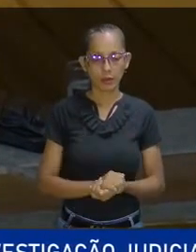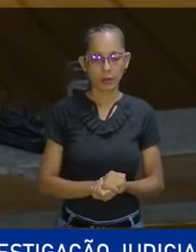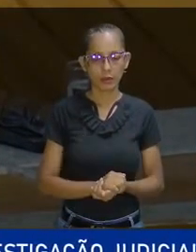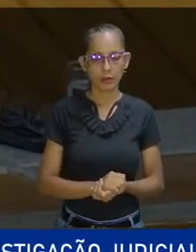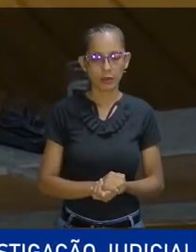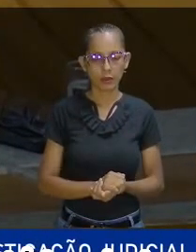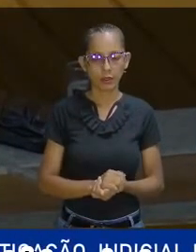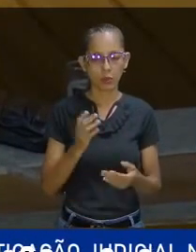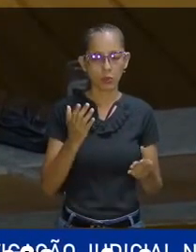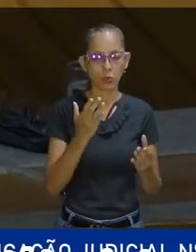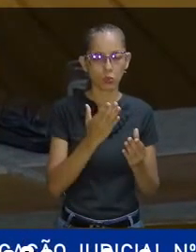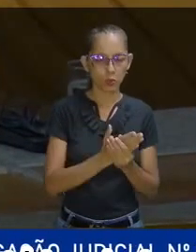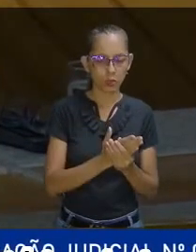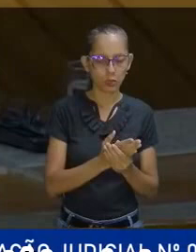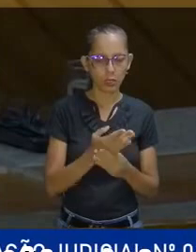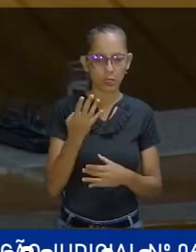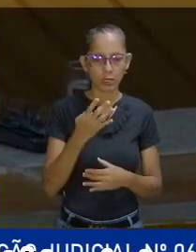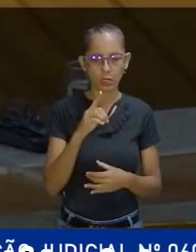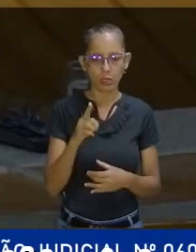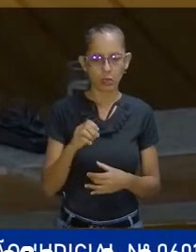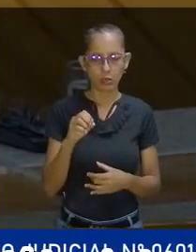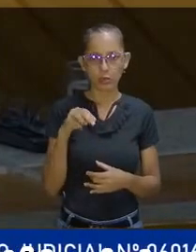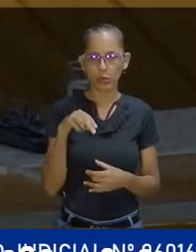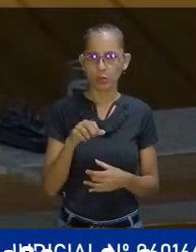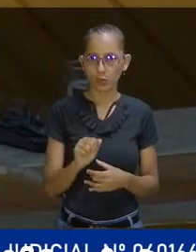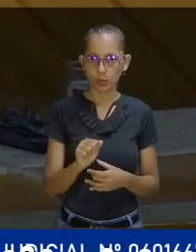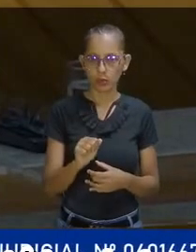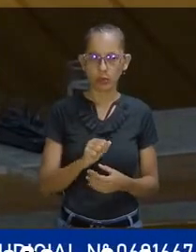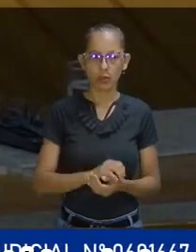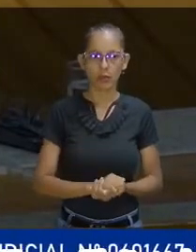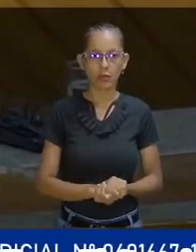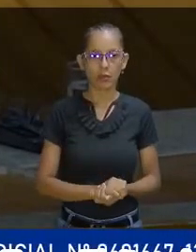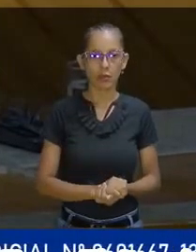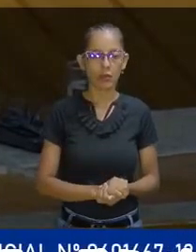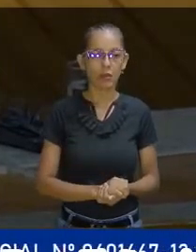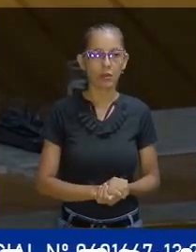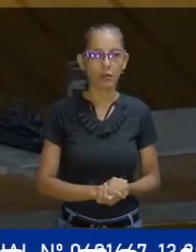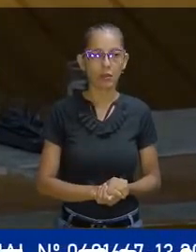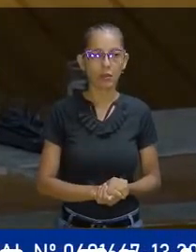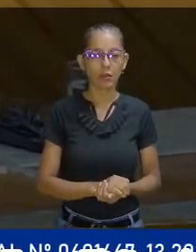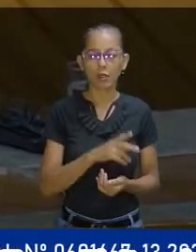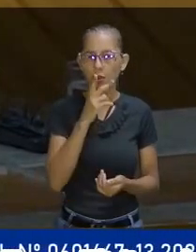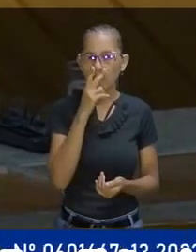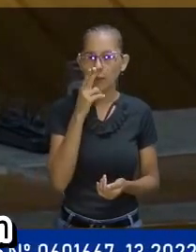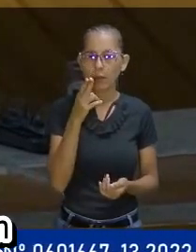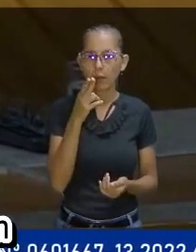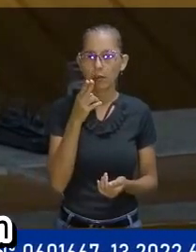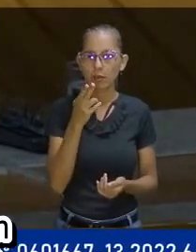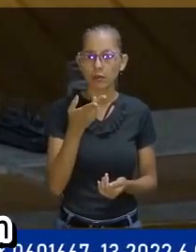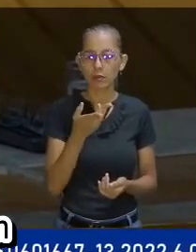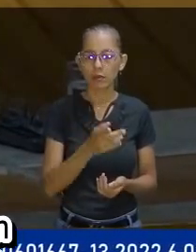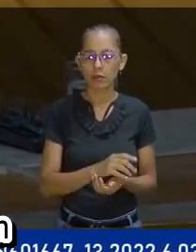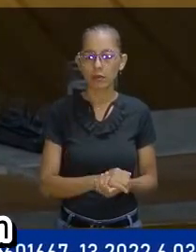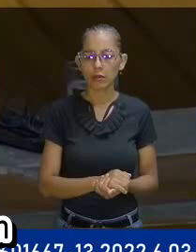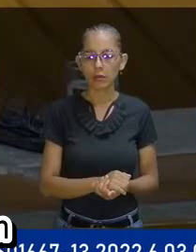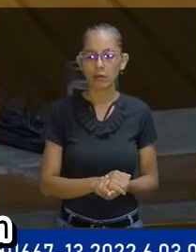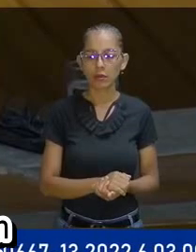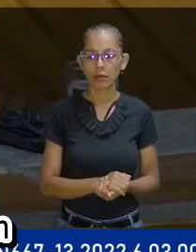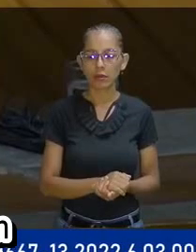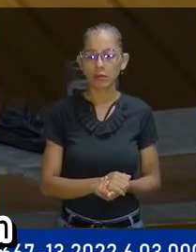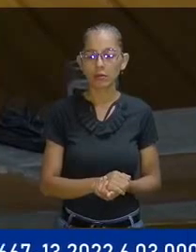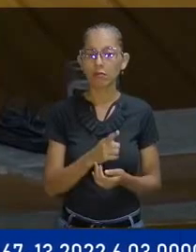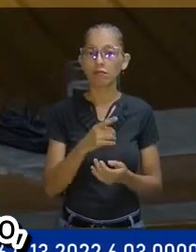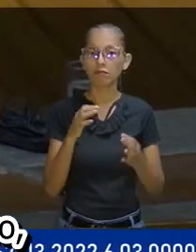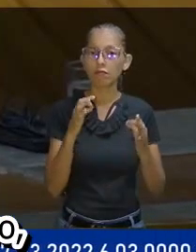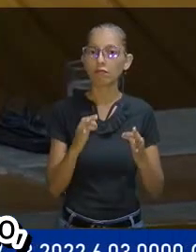Eleitoral, me parece que, por ser uma questão de ordem pública, seria importante que nós